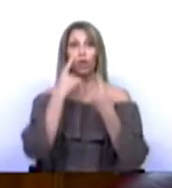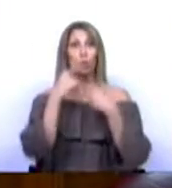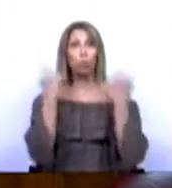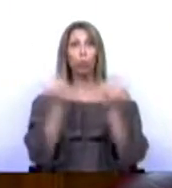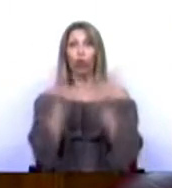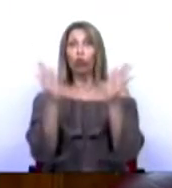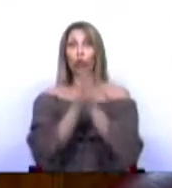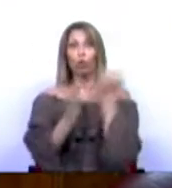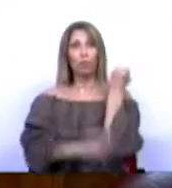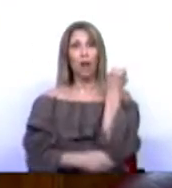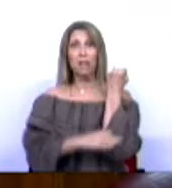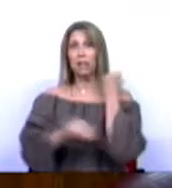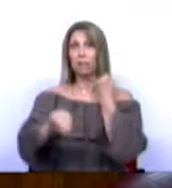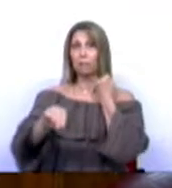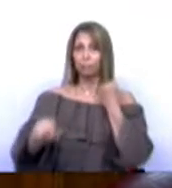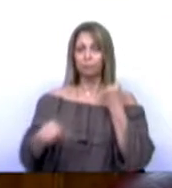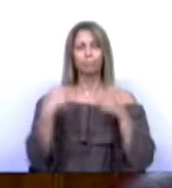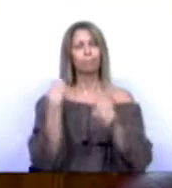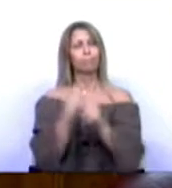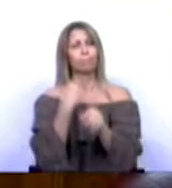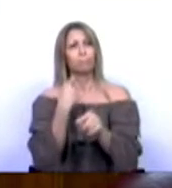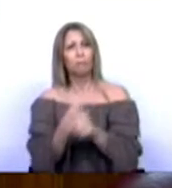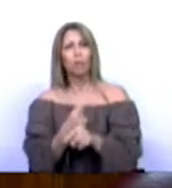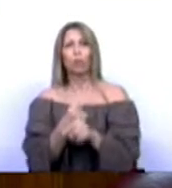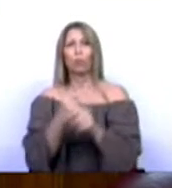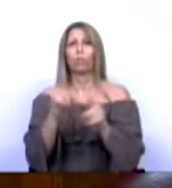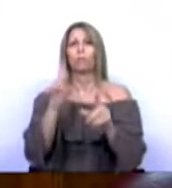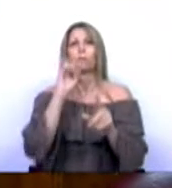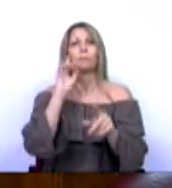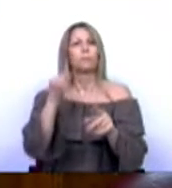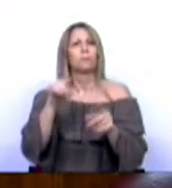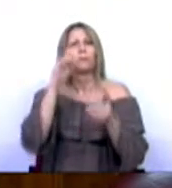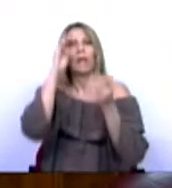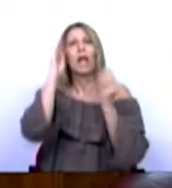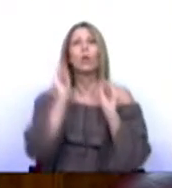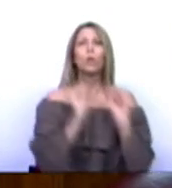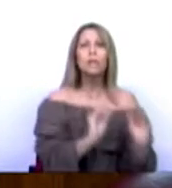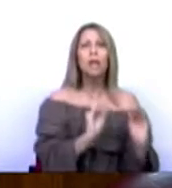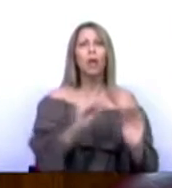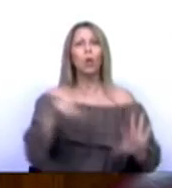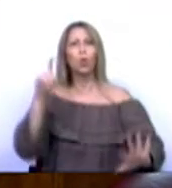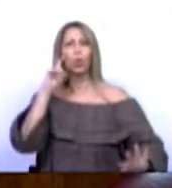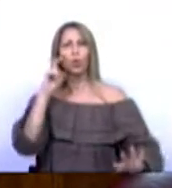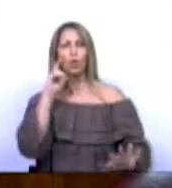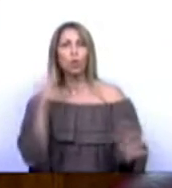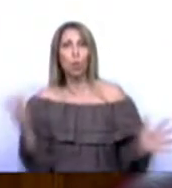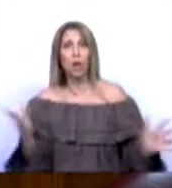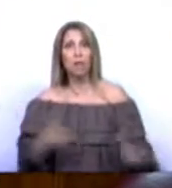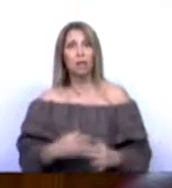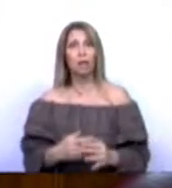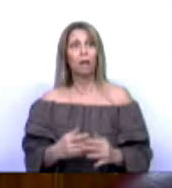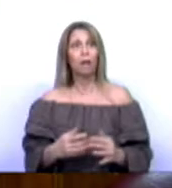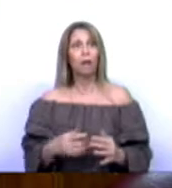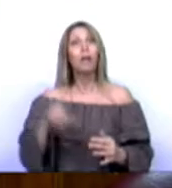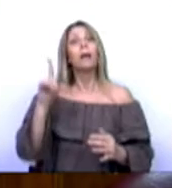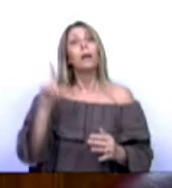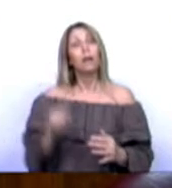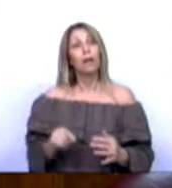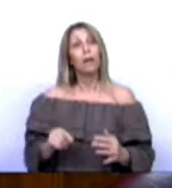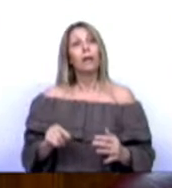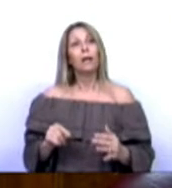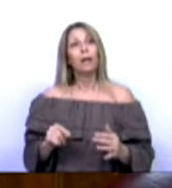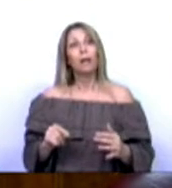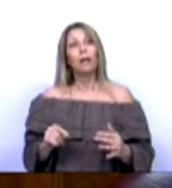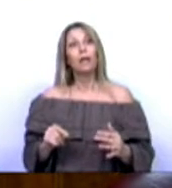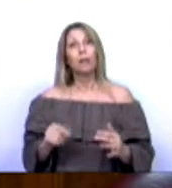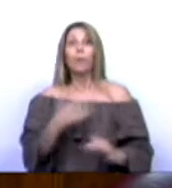freguesia. Sente-se nos equipamentos educativos, sente-se nos equipamentos de segurança e sente-se naturalmente também nos equipamentos